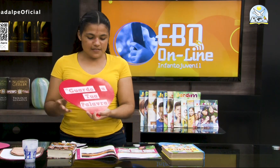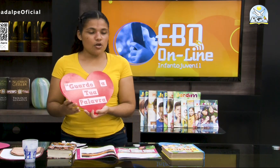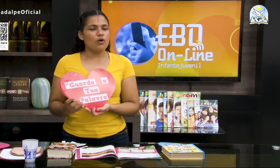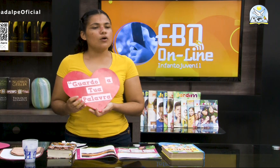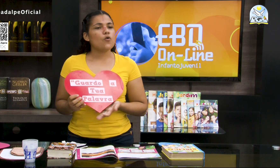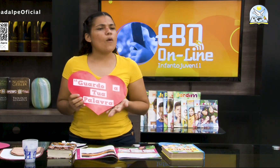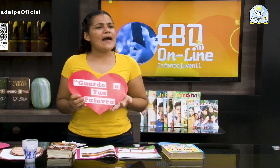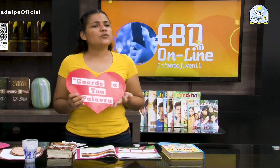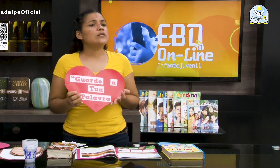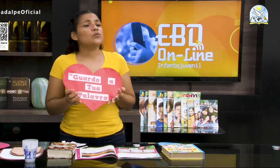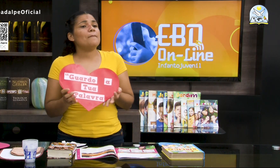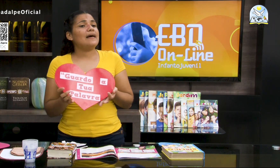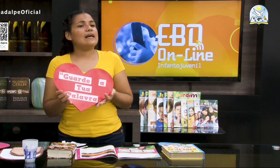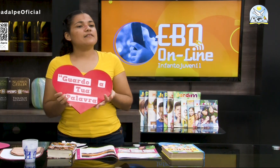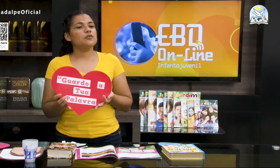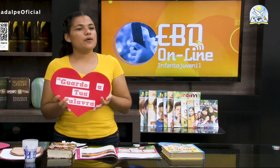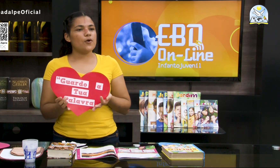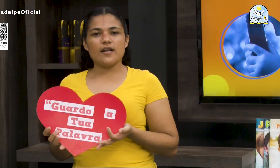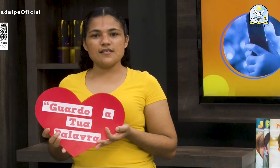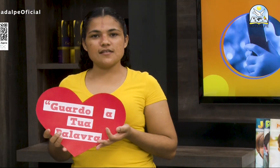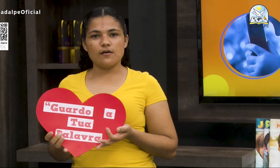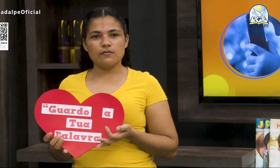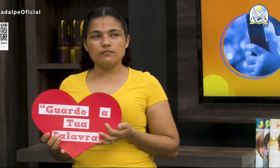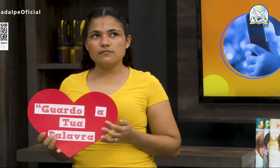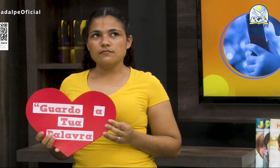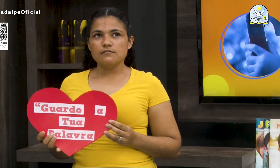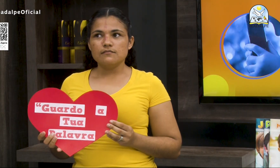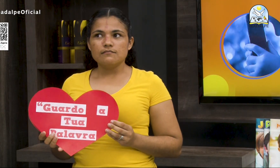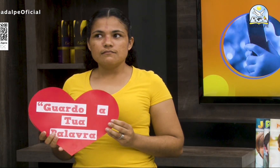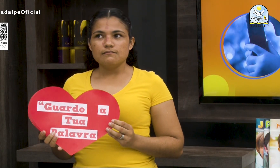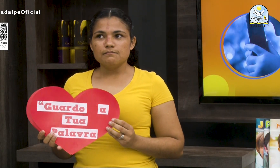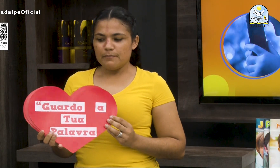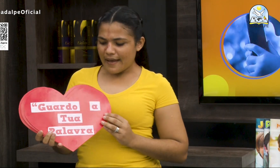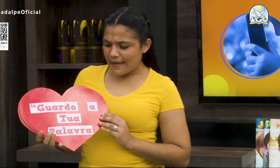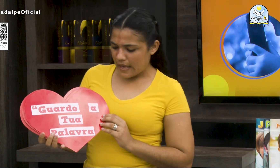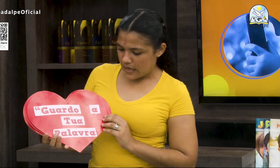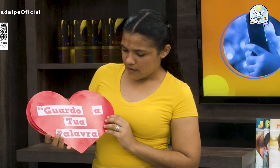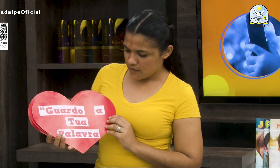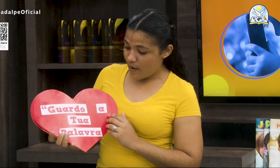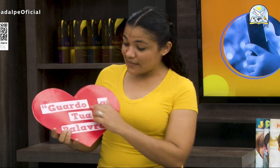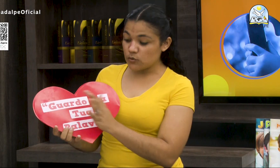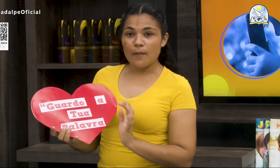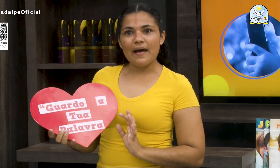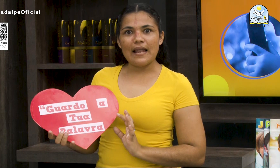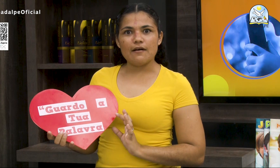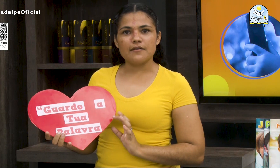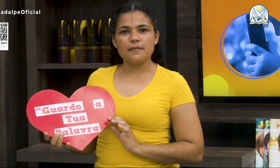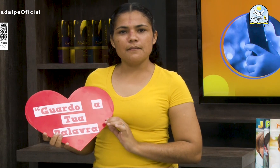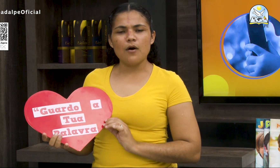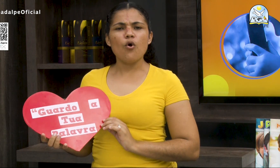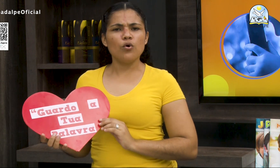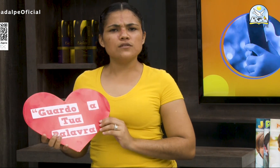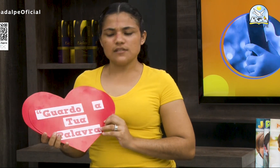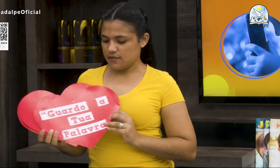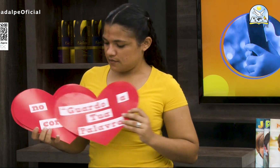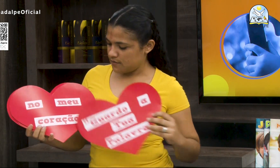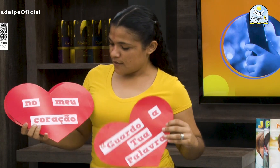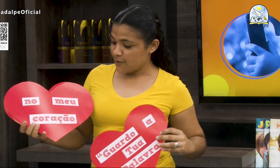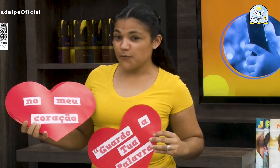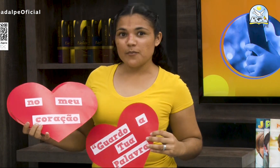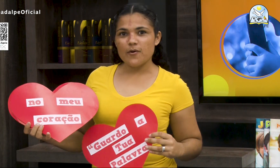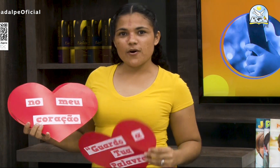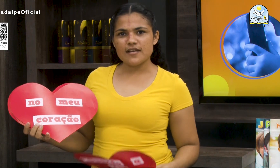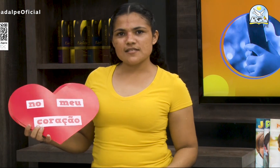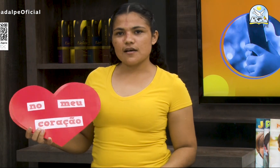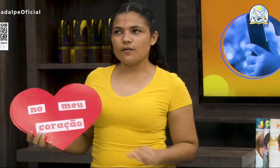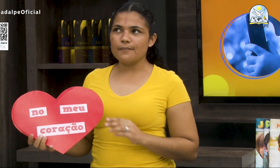chegar e fazer assim, ó, guardo a tua palavra no meu coração. Pra quê? Guarda a tua palavra. Onde?